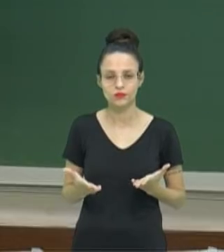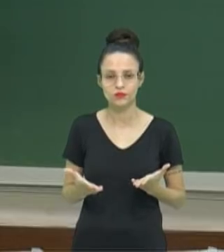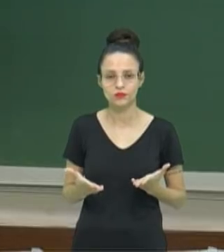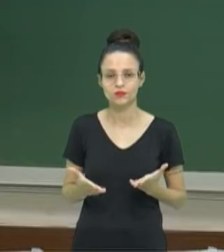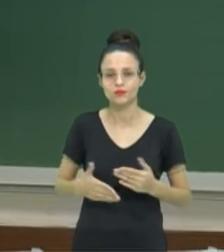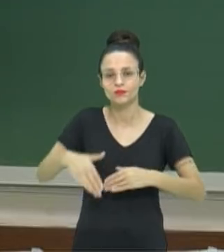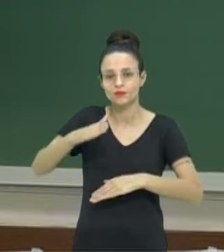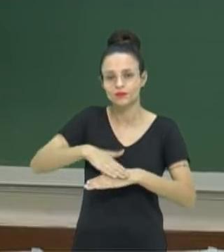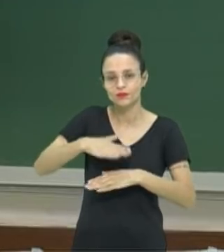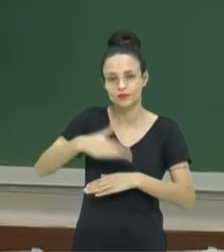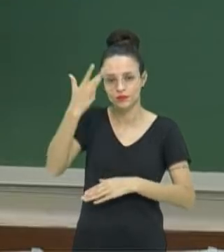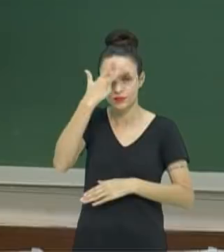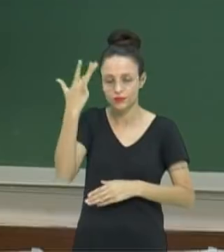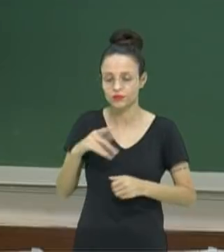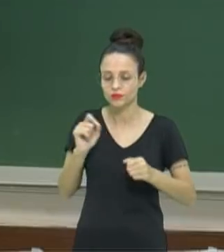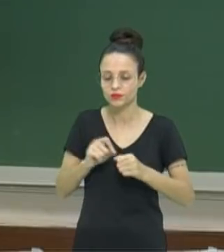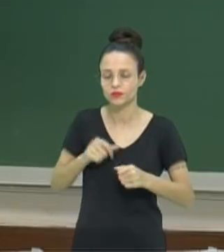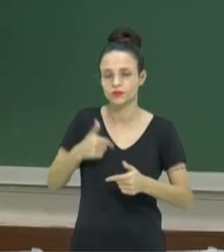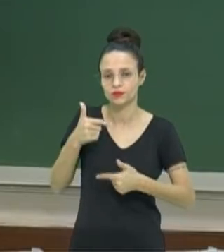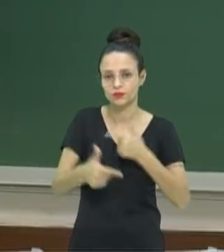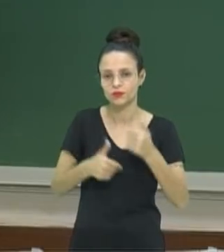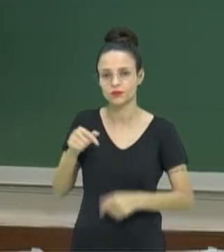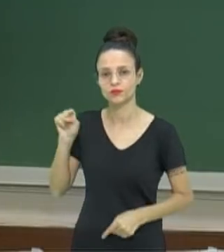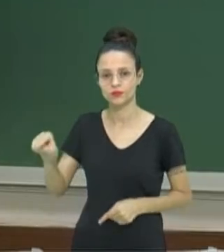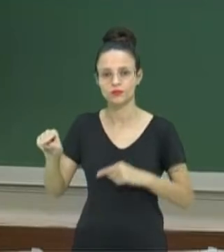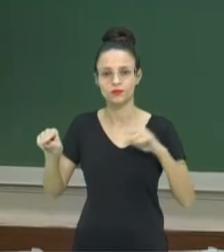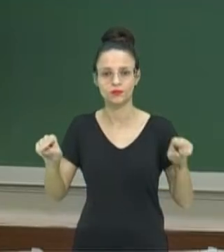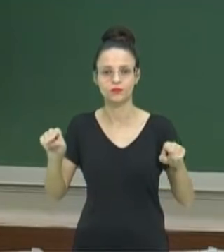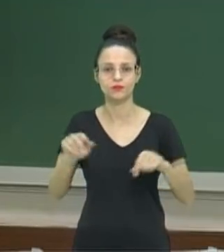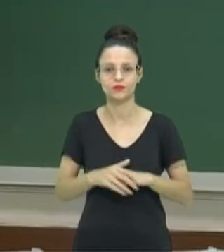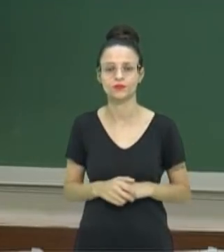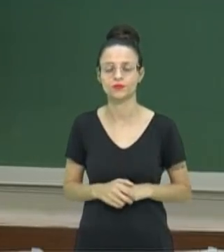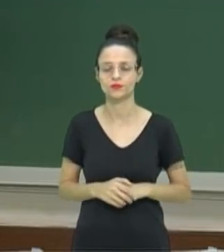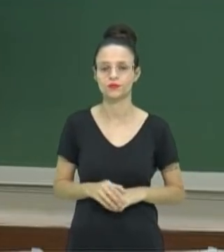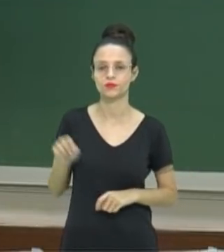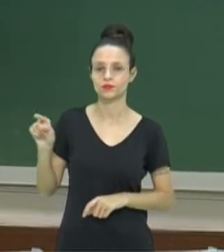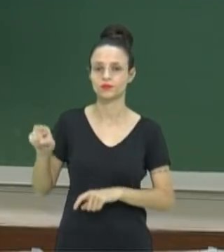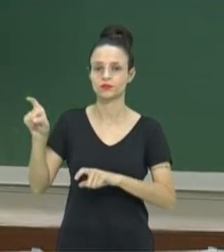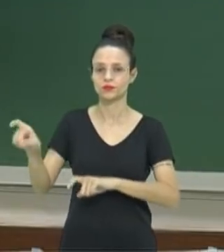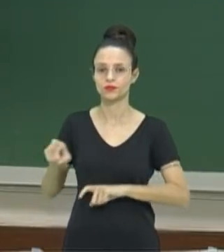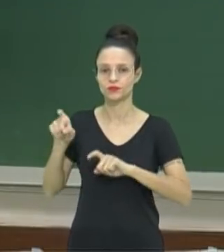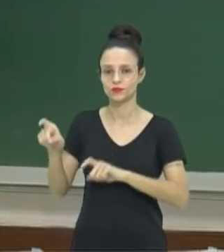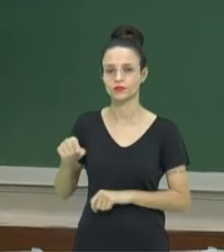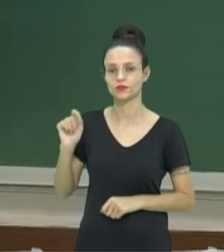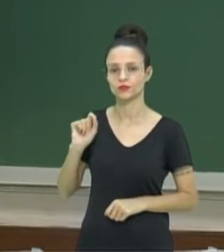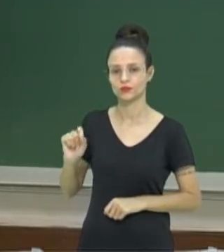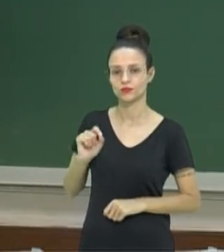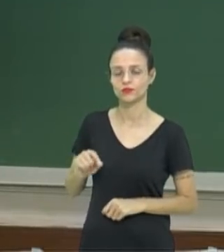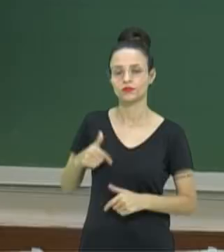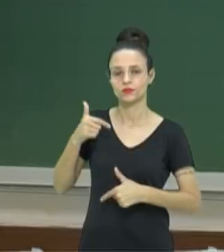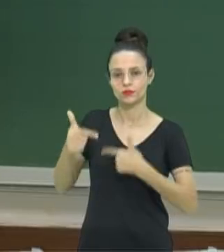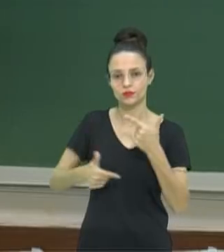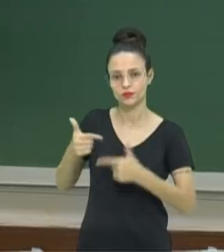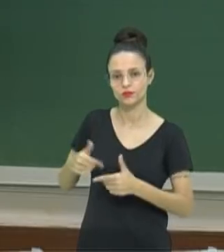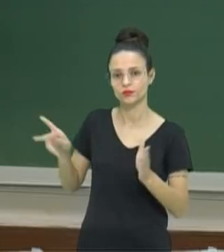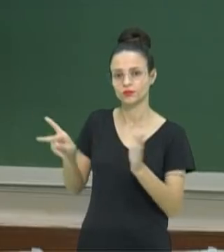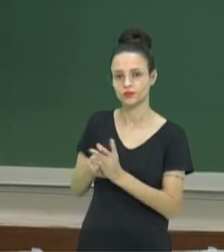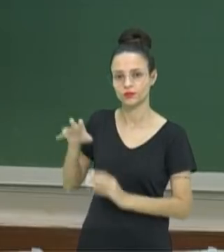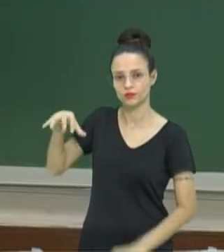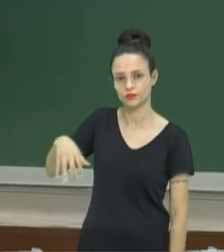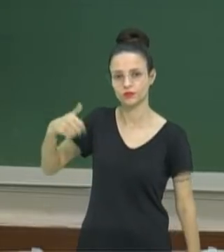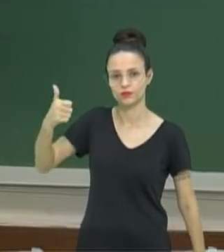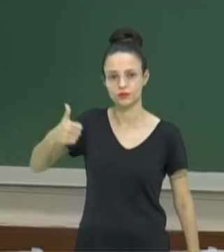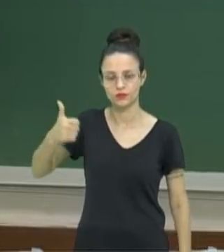as pessoas desenvolvem nesses dois espaços. O espaço rural, nós vamos ter as atividades do setor